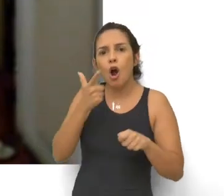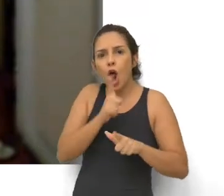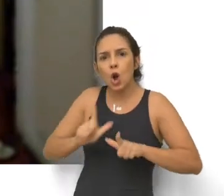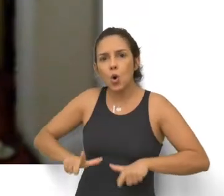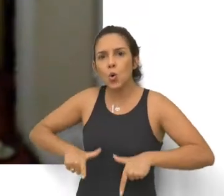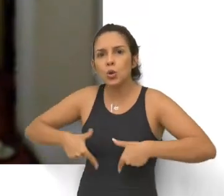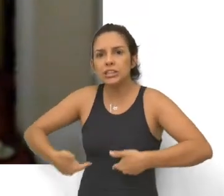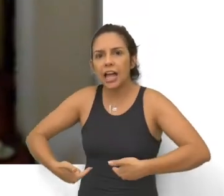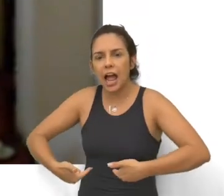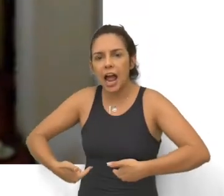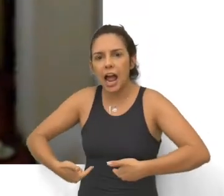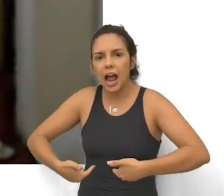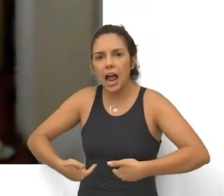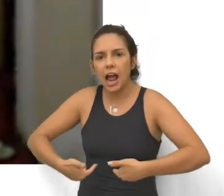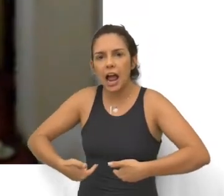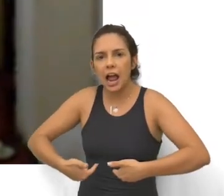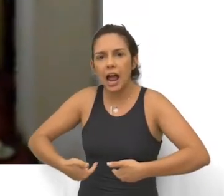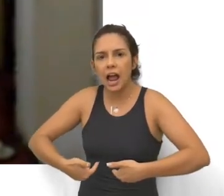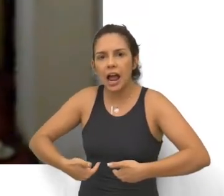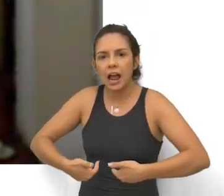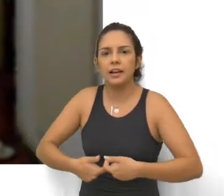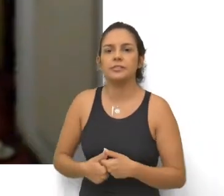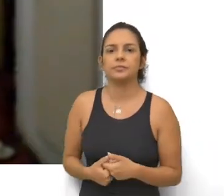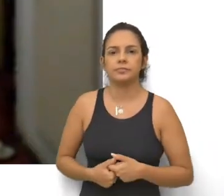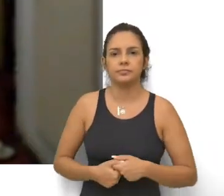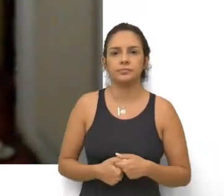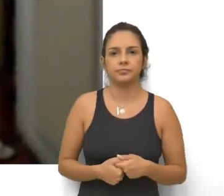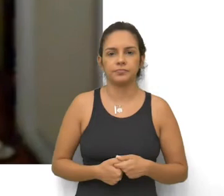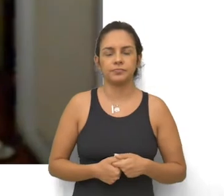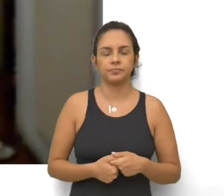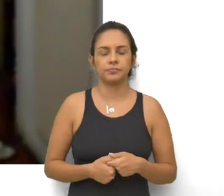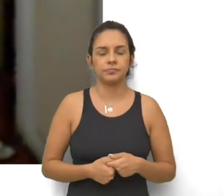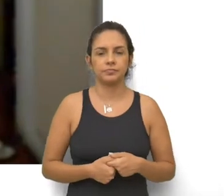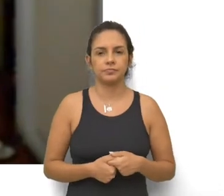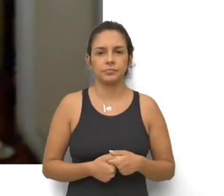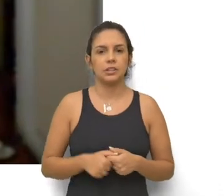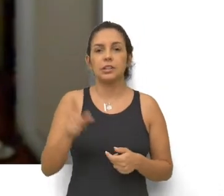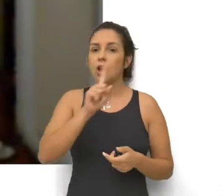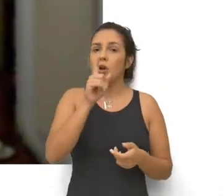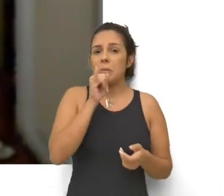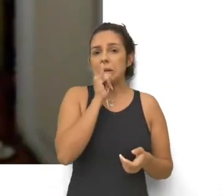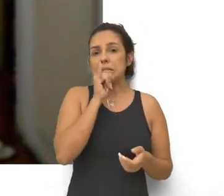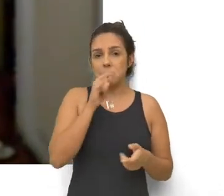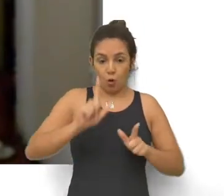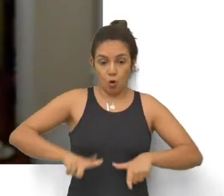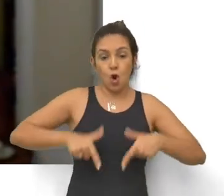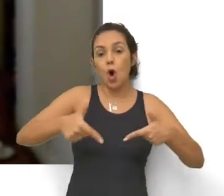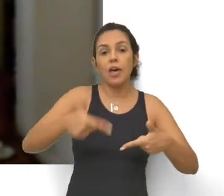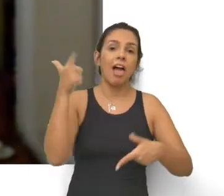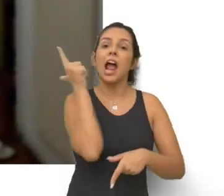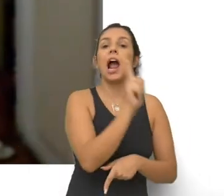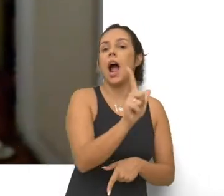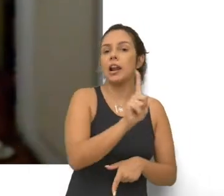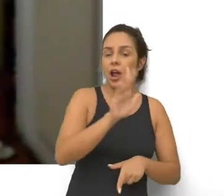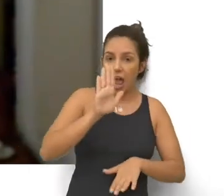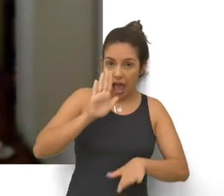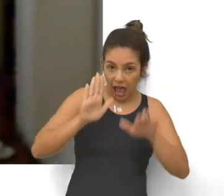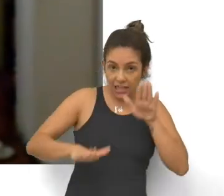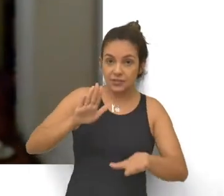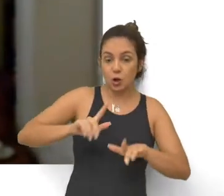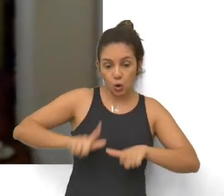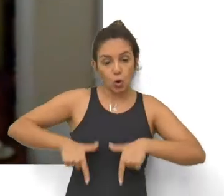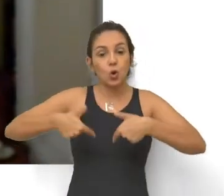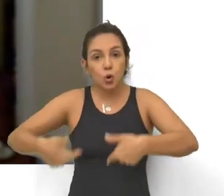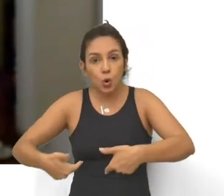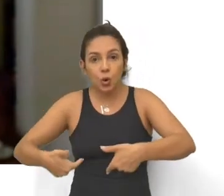de pelo menos tentar reagir. Às vezes a gente luta e perde, não estou dizendo que a gente sempre ganha quando a gente luta. Às vezes a gente luta e perde, mas